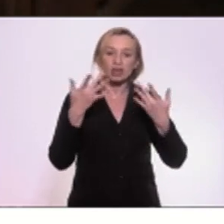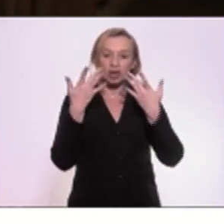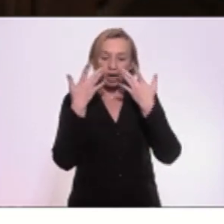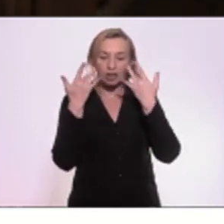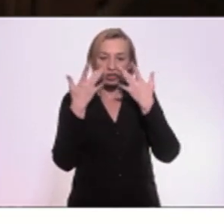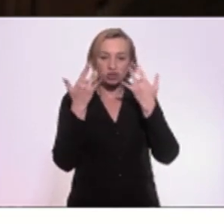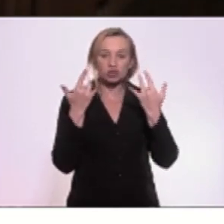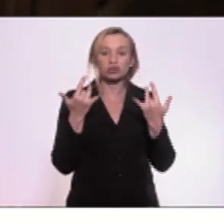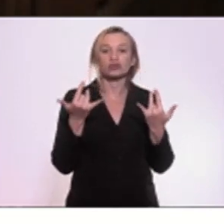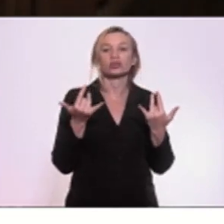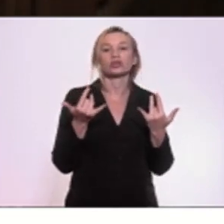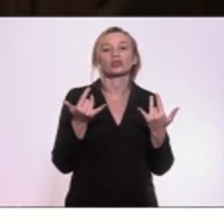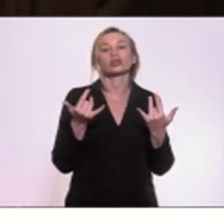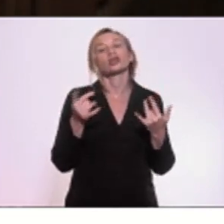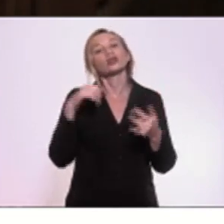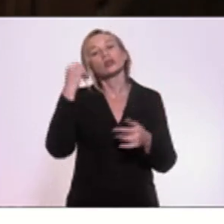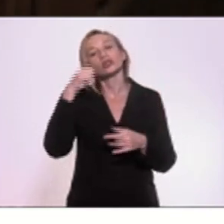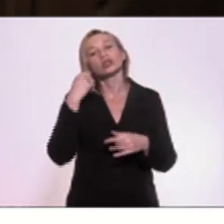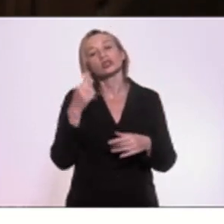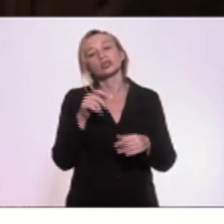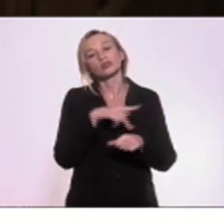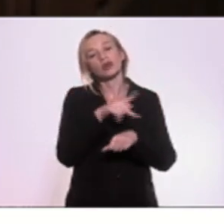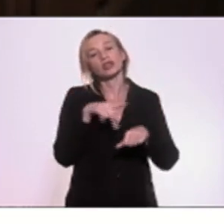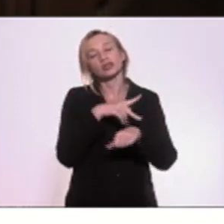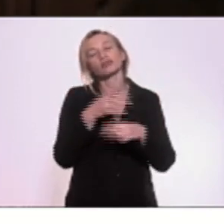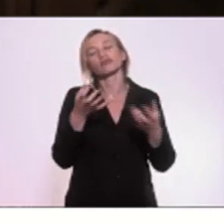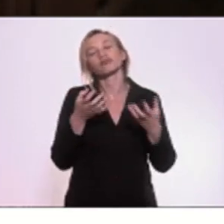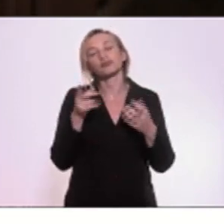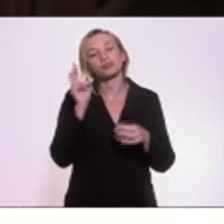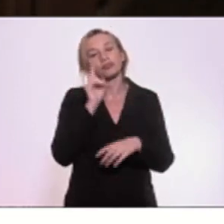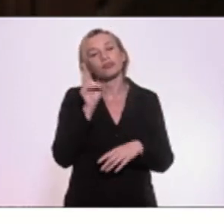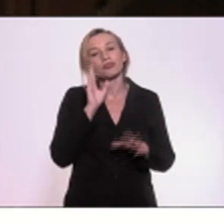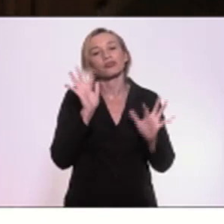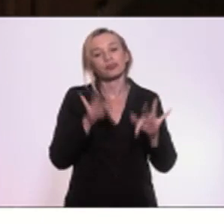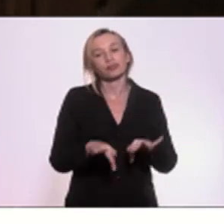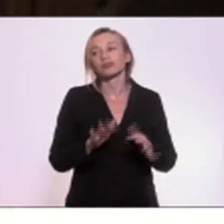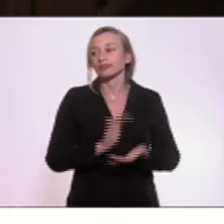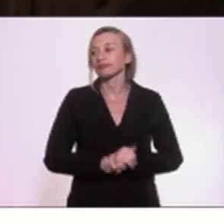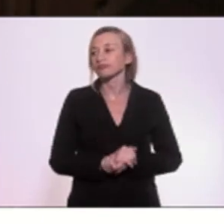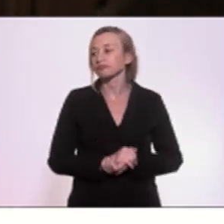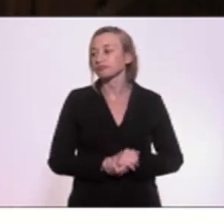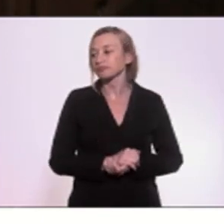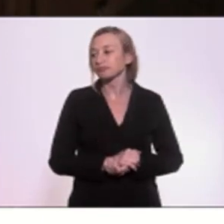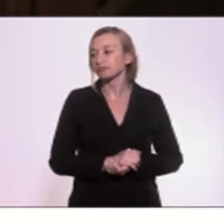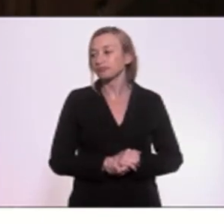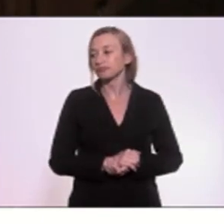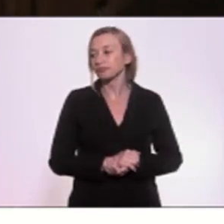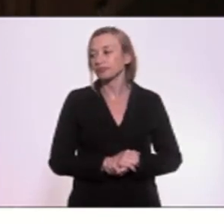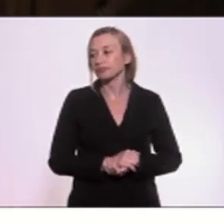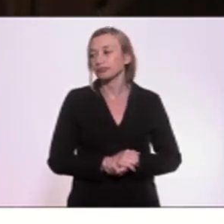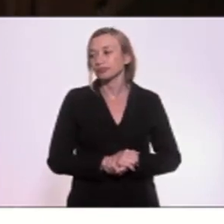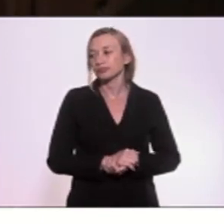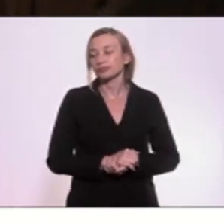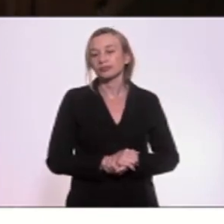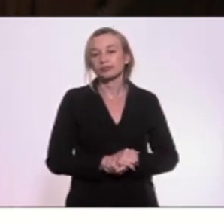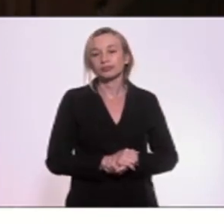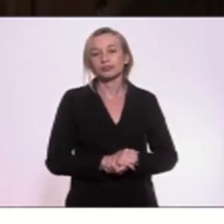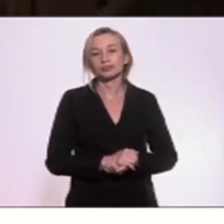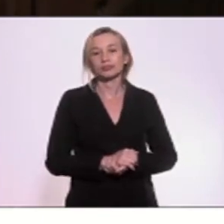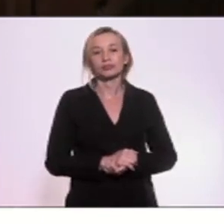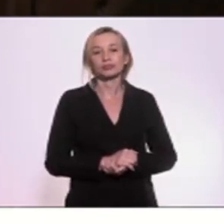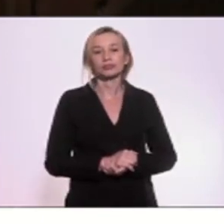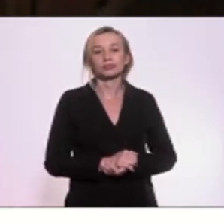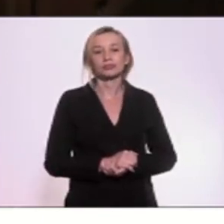neste país. Também quero lembrar, para concluir, lembrar, para concluir, do preceito